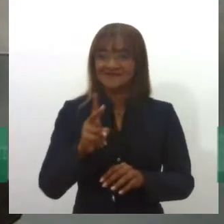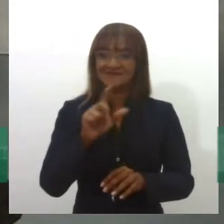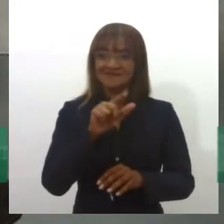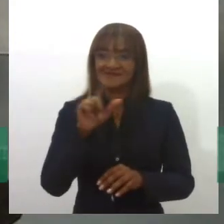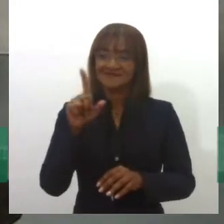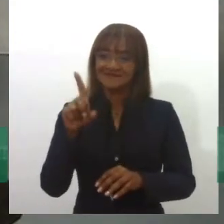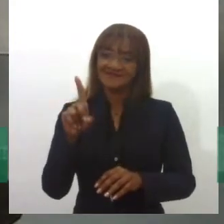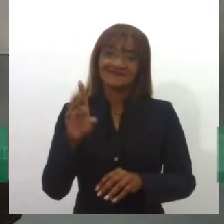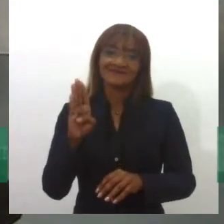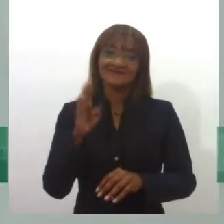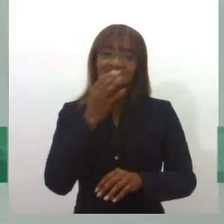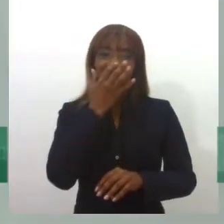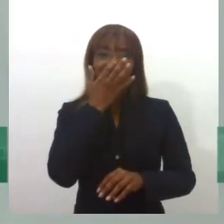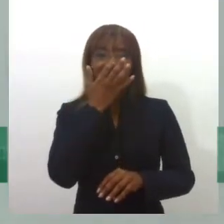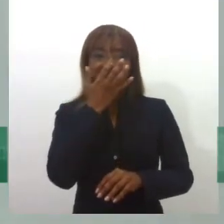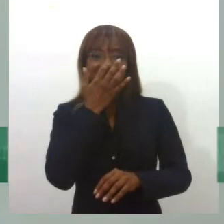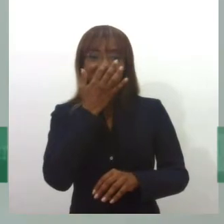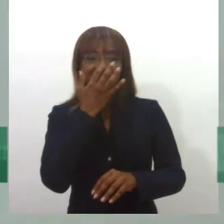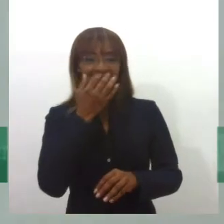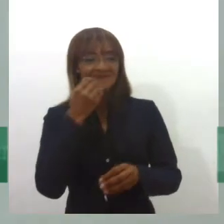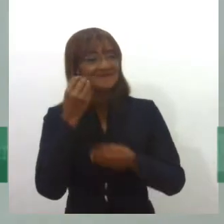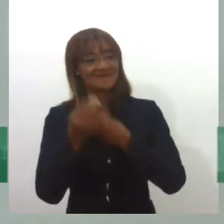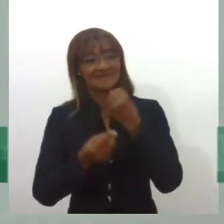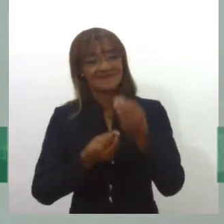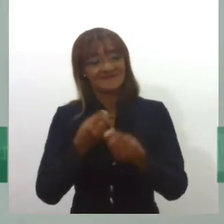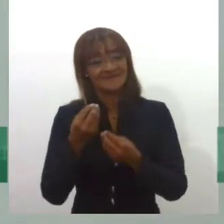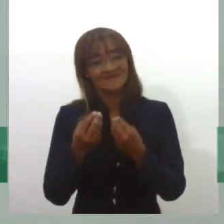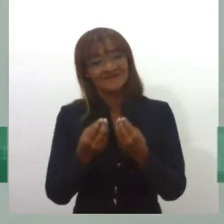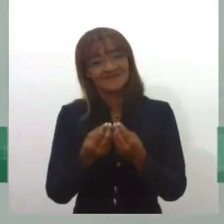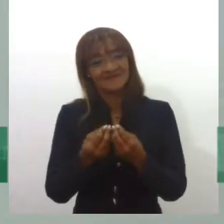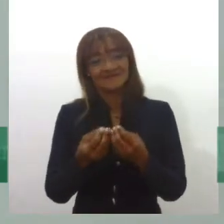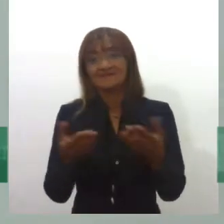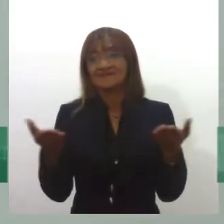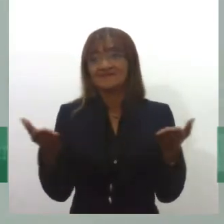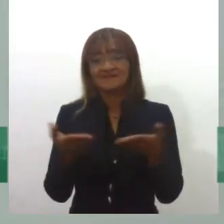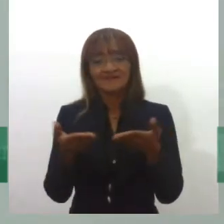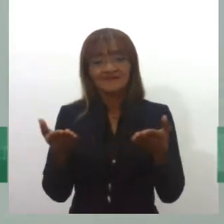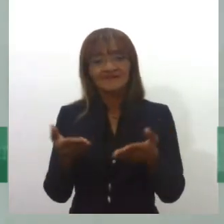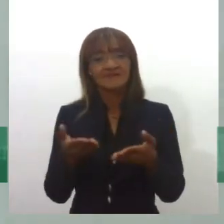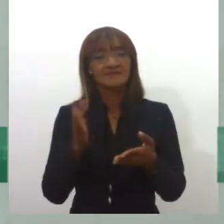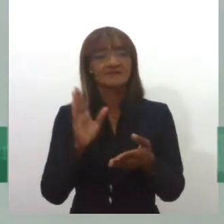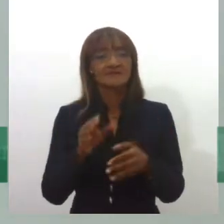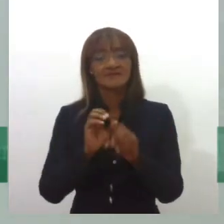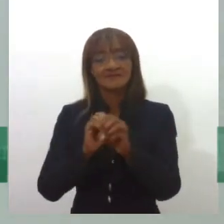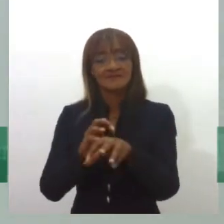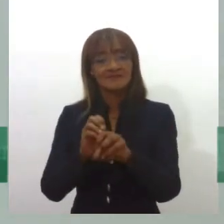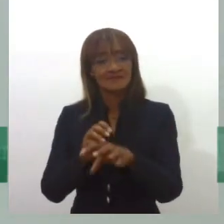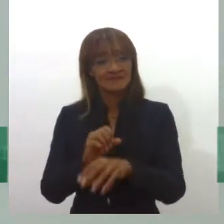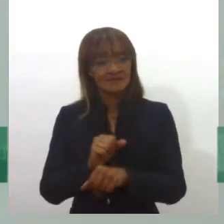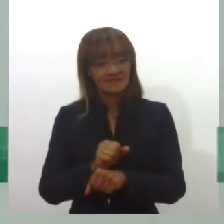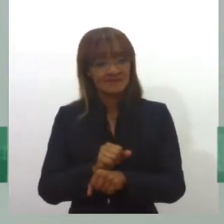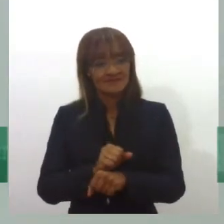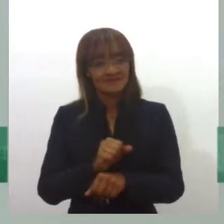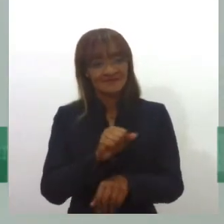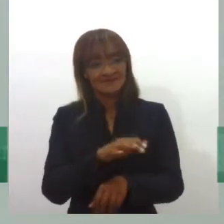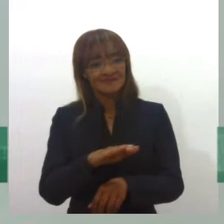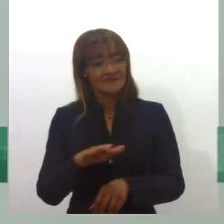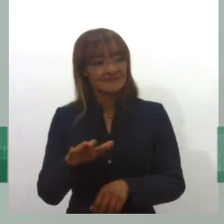ensino fundamental do primeiro ou nono ano e do ensino médio, né? Já